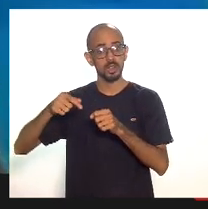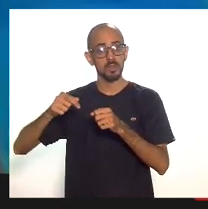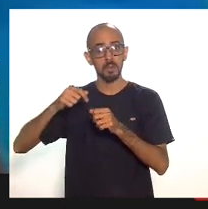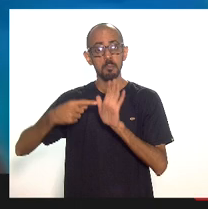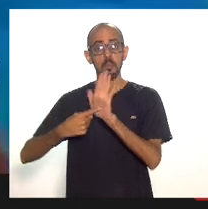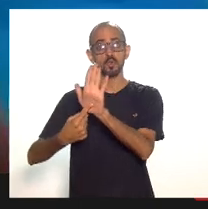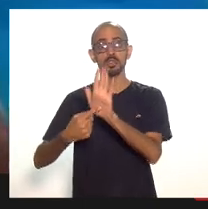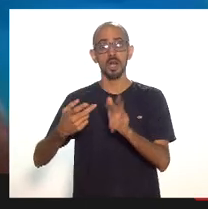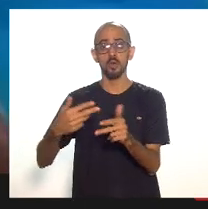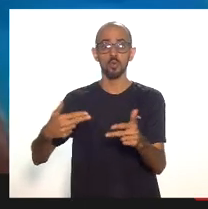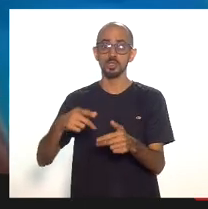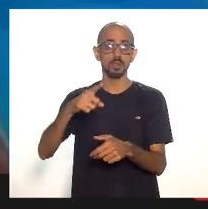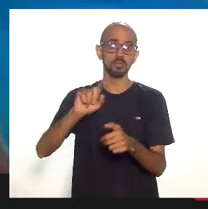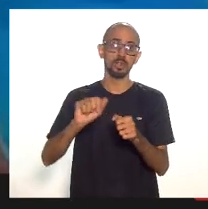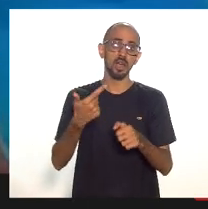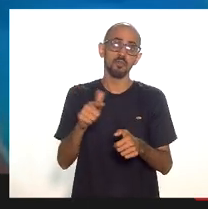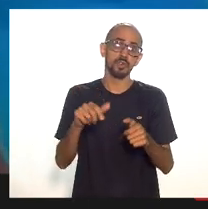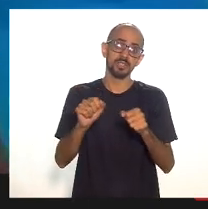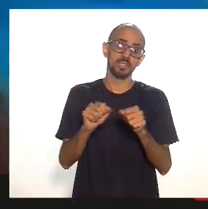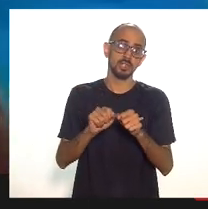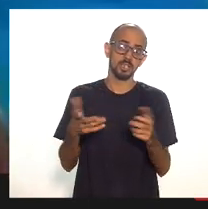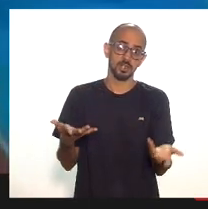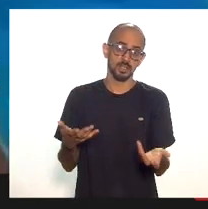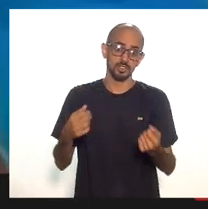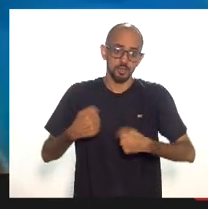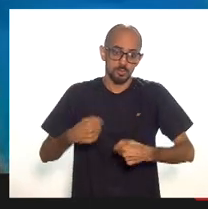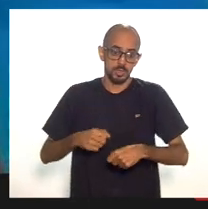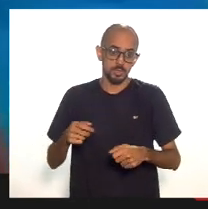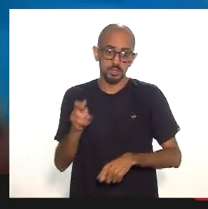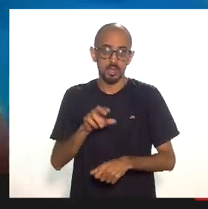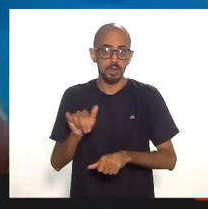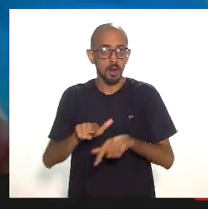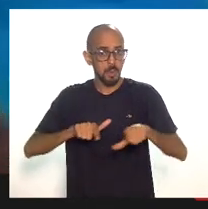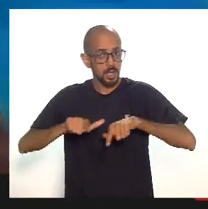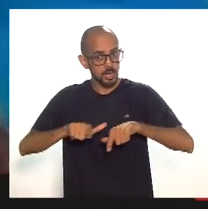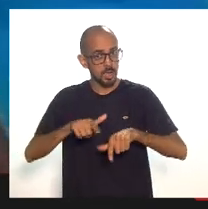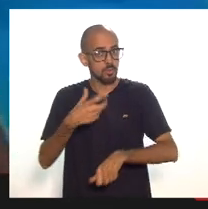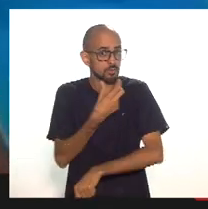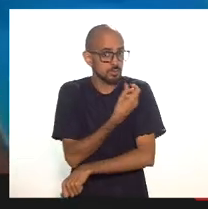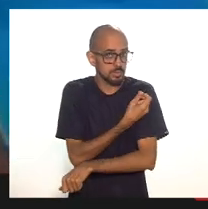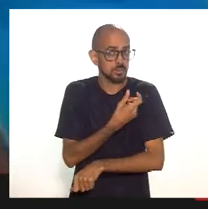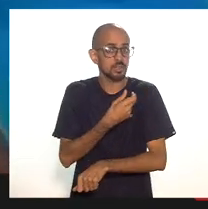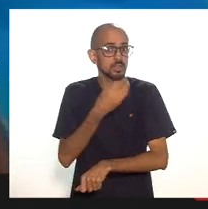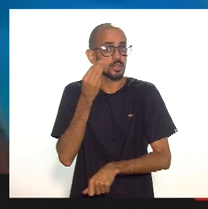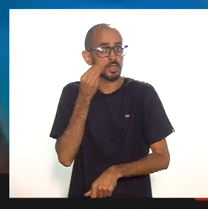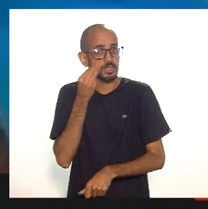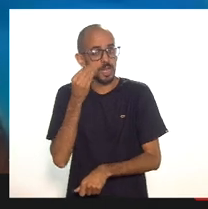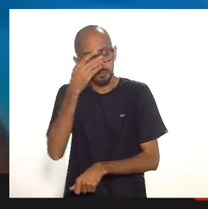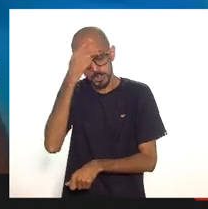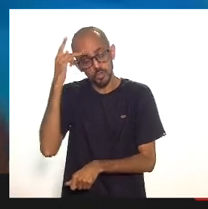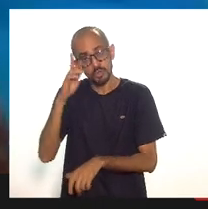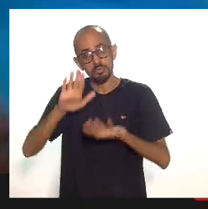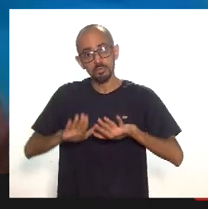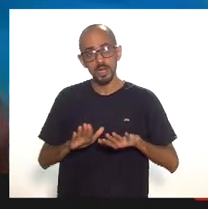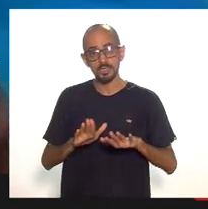tem que trabalhar na cadeia de transmissão, a gente tem que trabalhar na vacinação, trabalhar na testagem. Mas, nesse momento, para abrir,